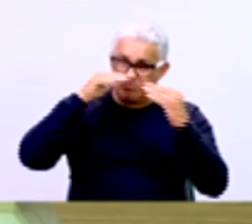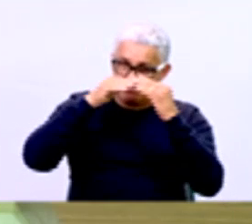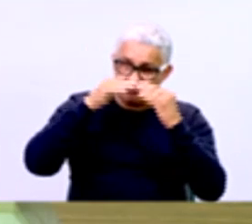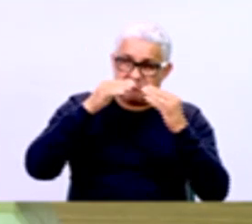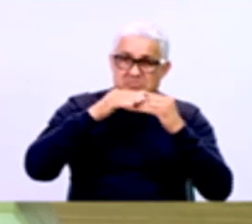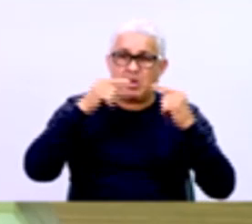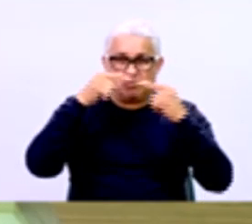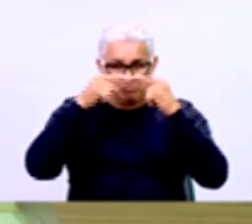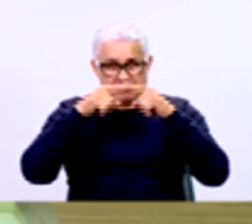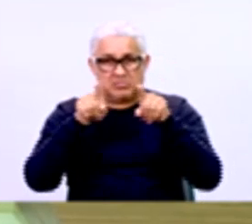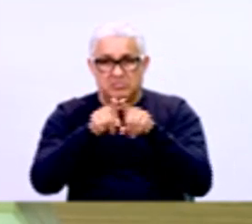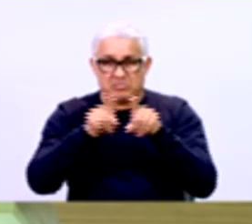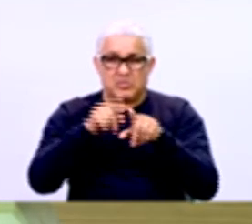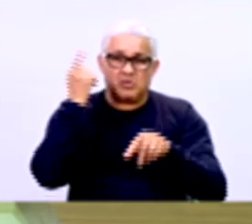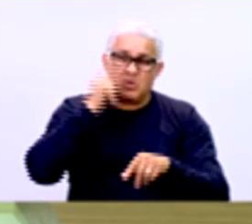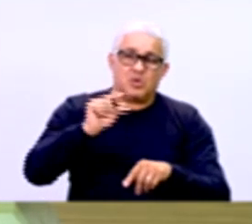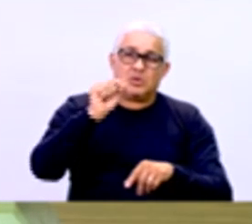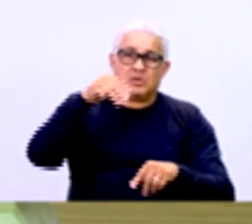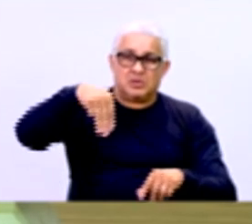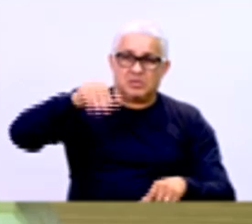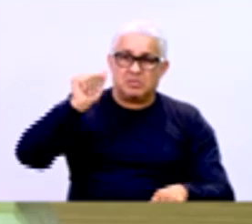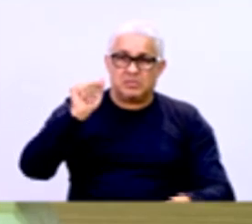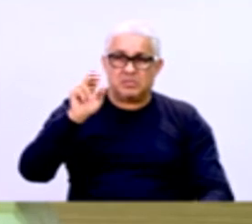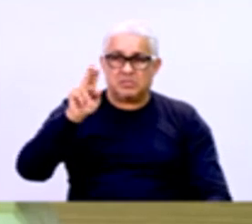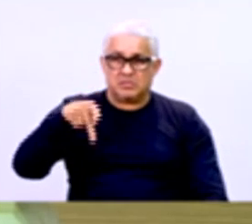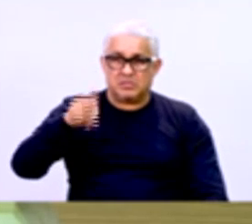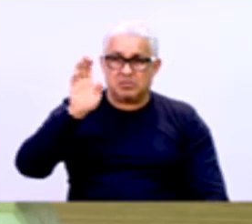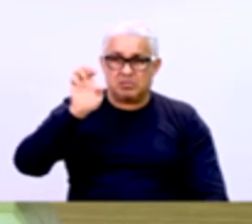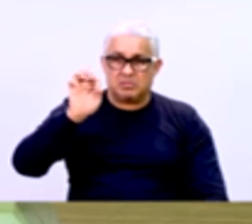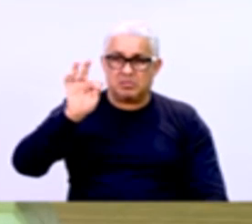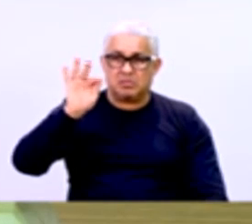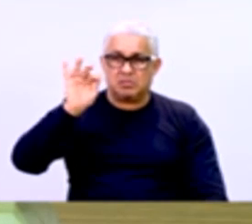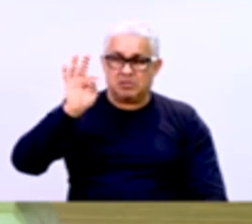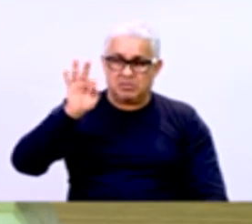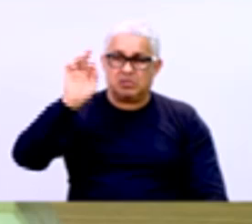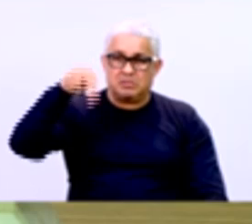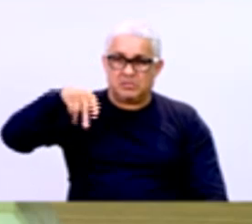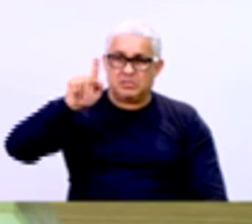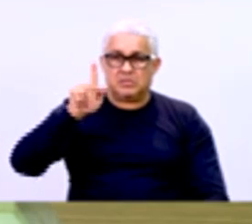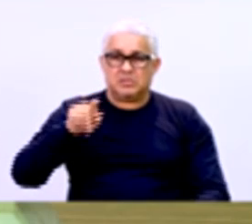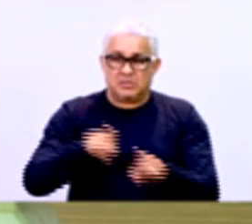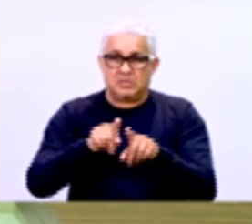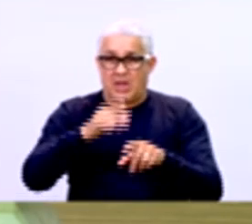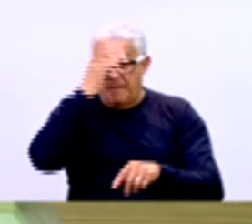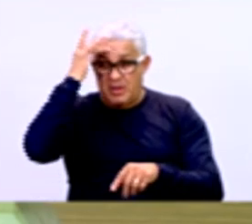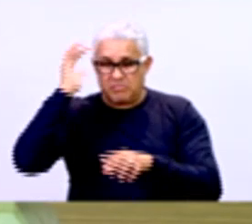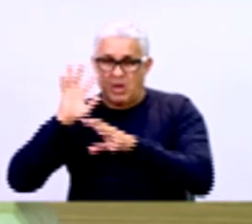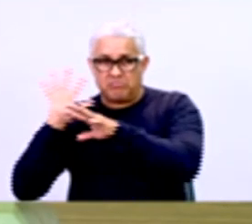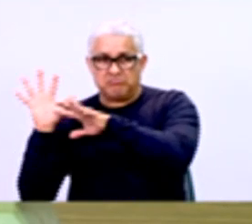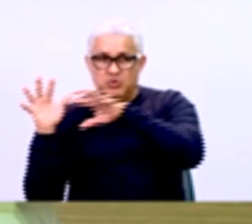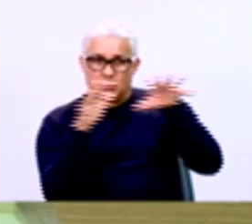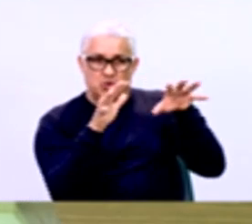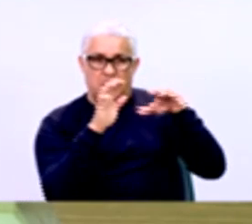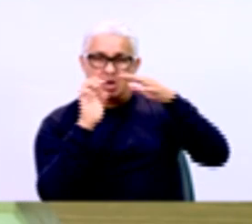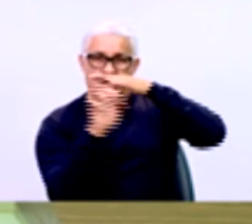marketing, fazendo com que os consumidores, os clientes daquela empresa, vejam ela como uma empresa mais